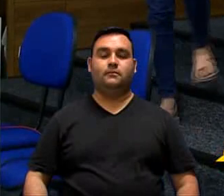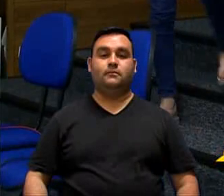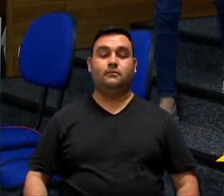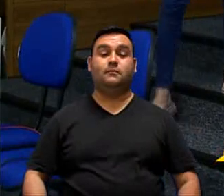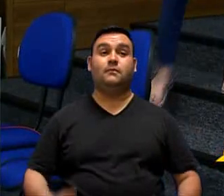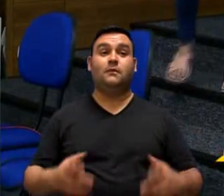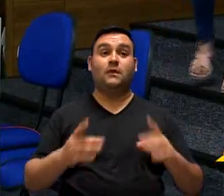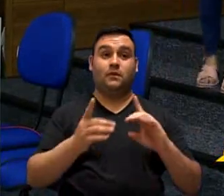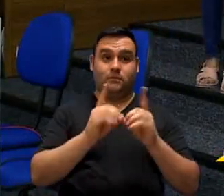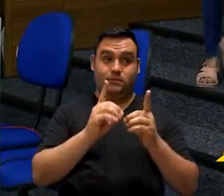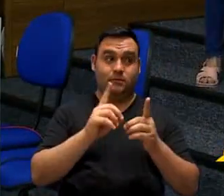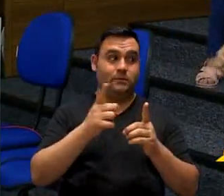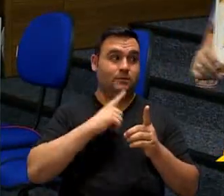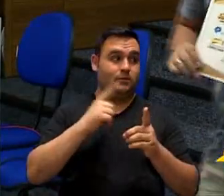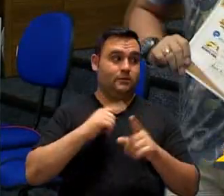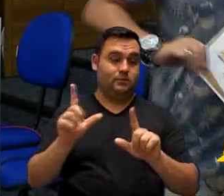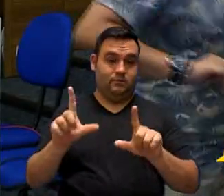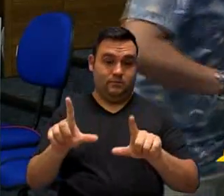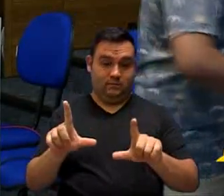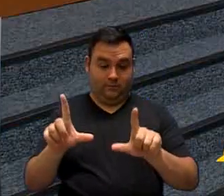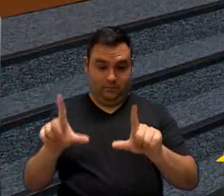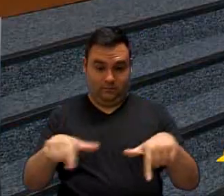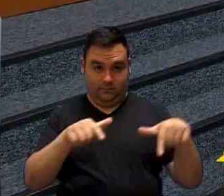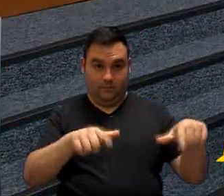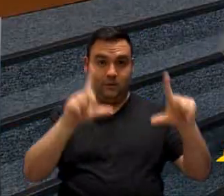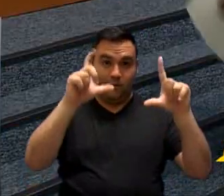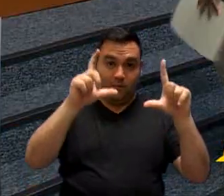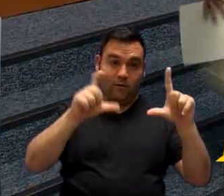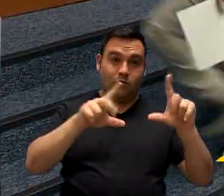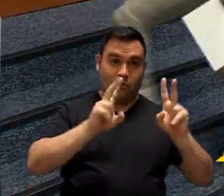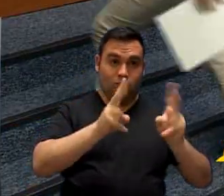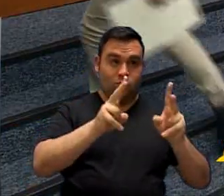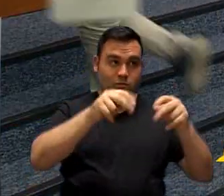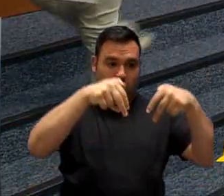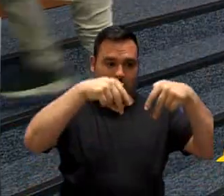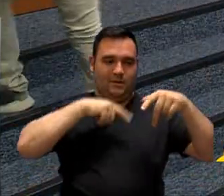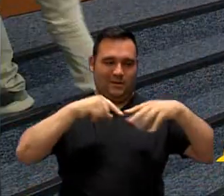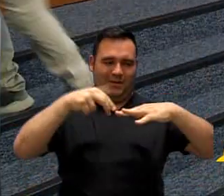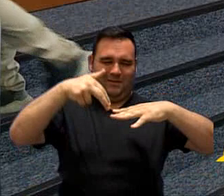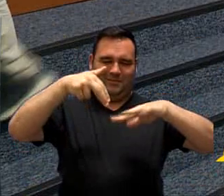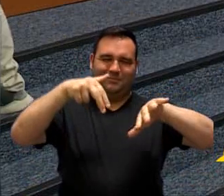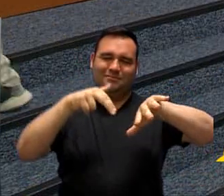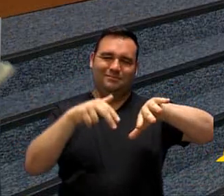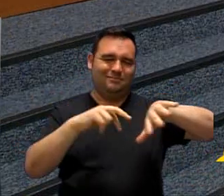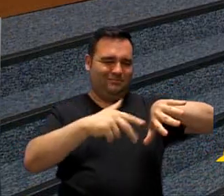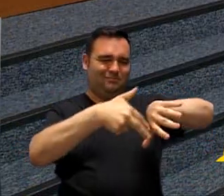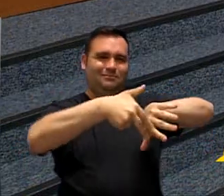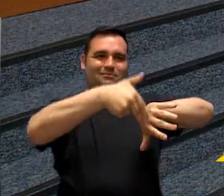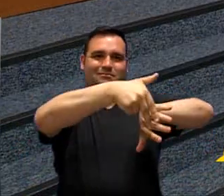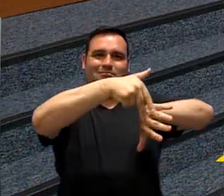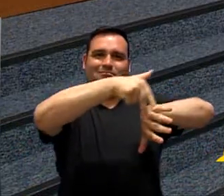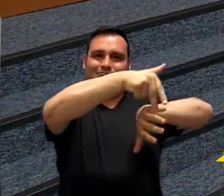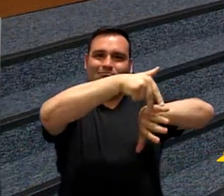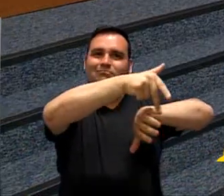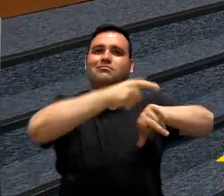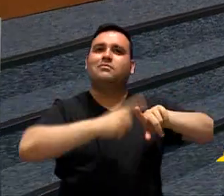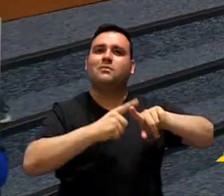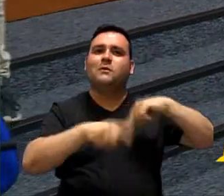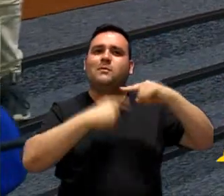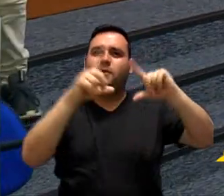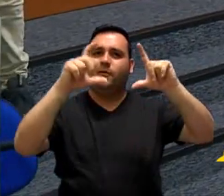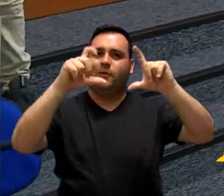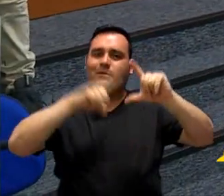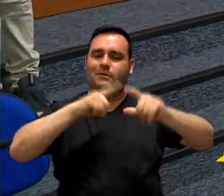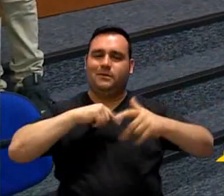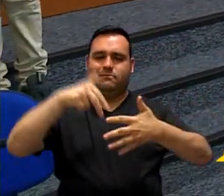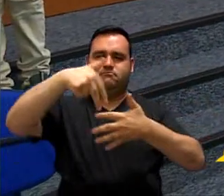Olha, a dinâmica vai ser essa. Você recebe o certificado, tira a foto e vai ficando ali nos degraus para depois fazermos uma foto com todos,